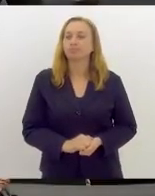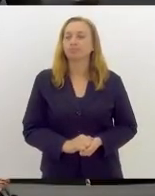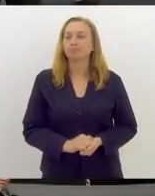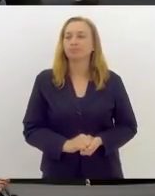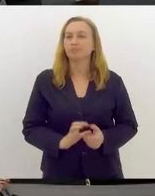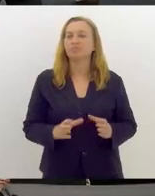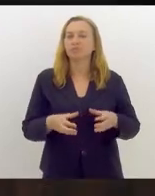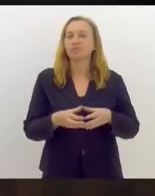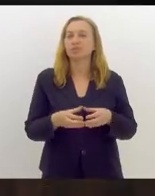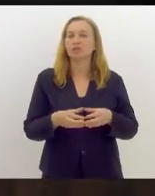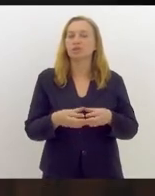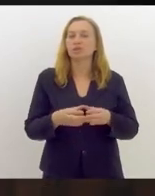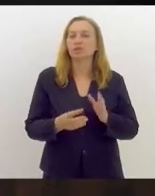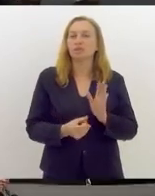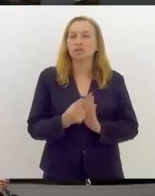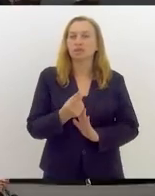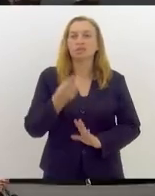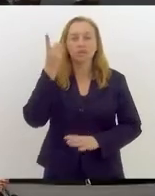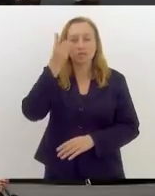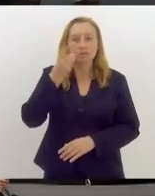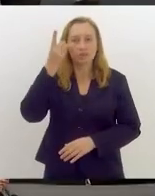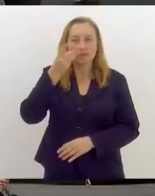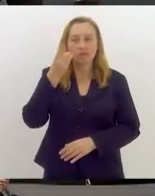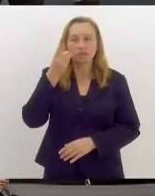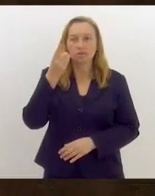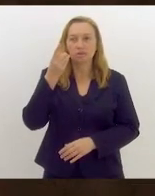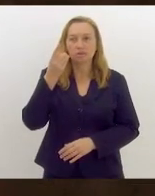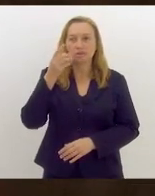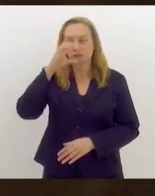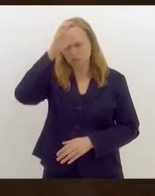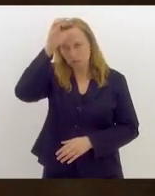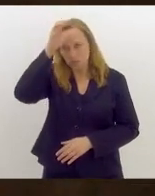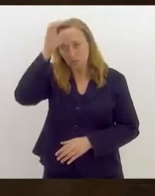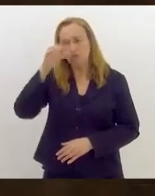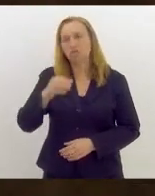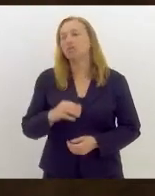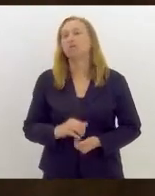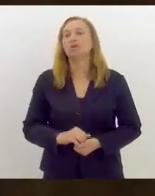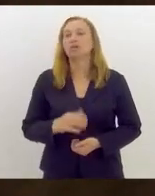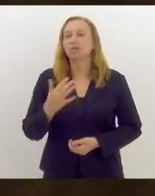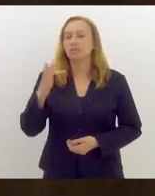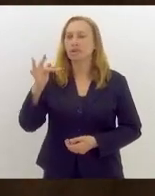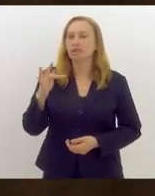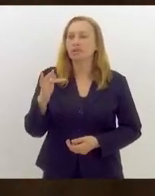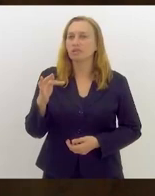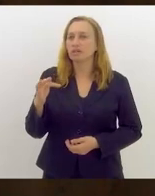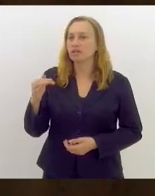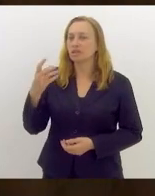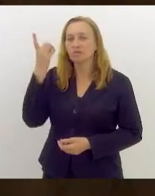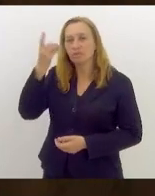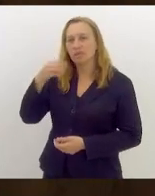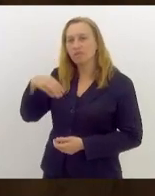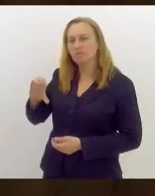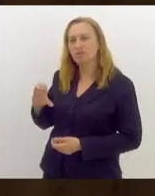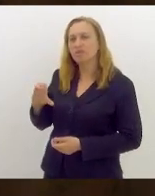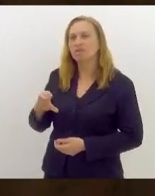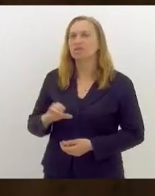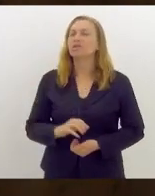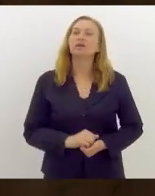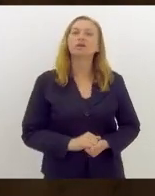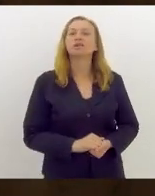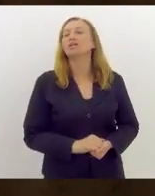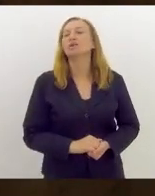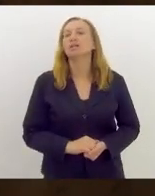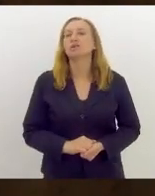pela comissão de saneamento me permita breve Deputados mink Deputado